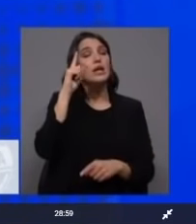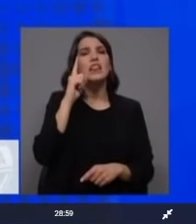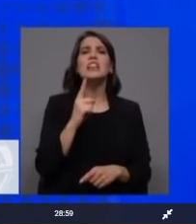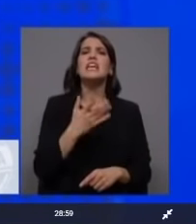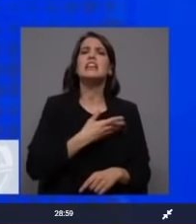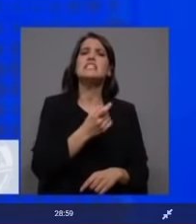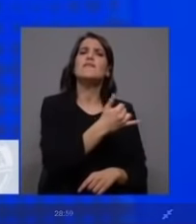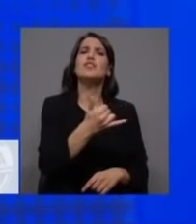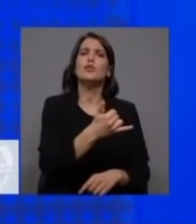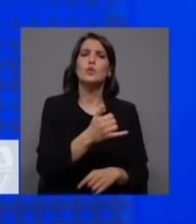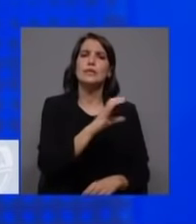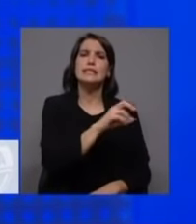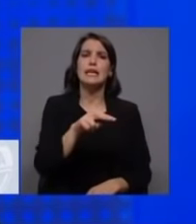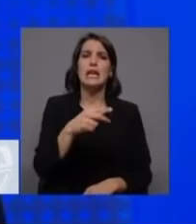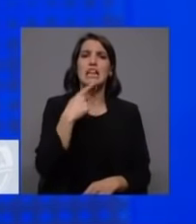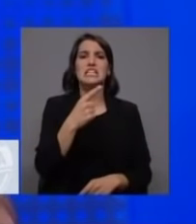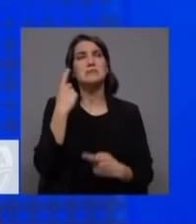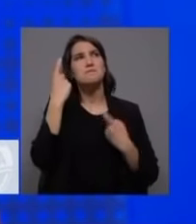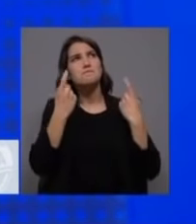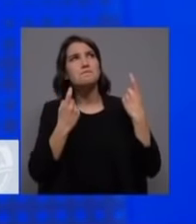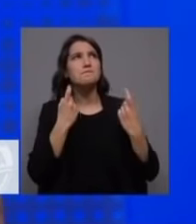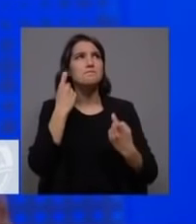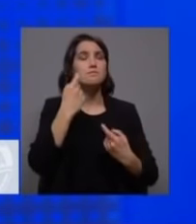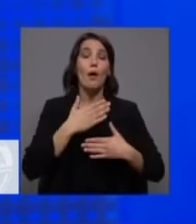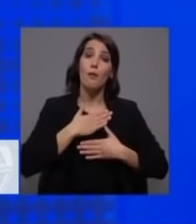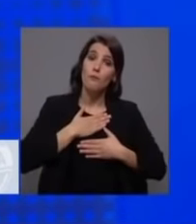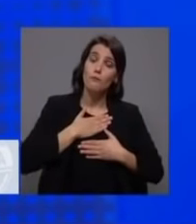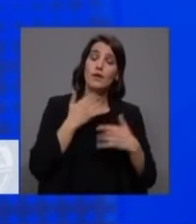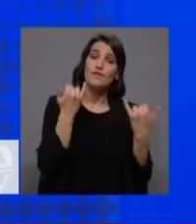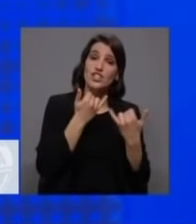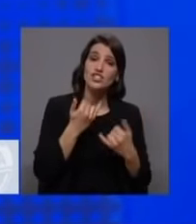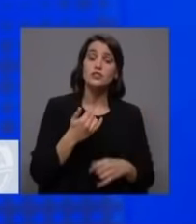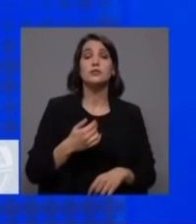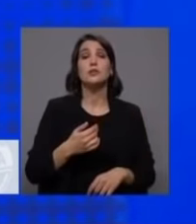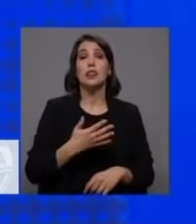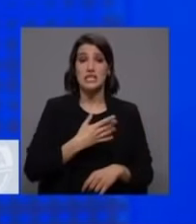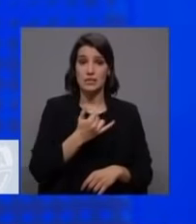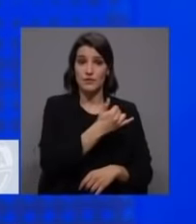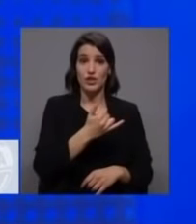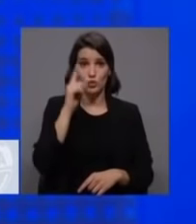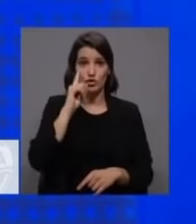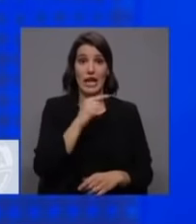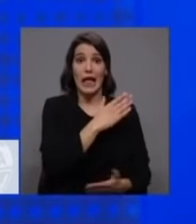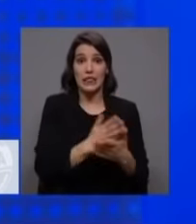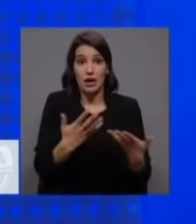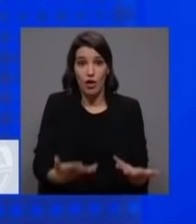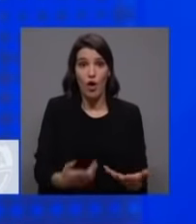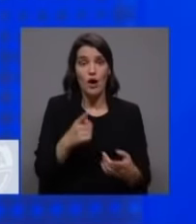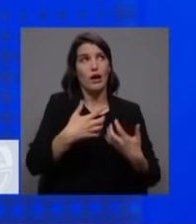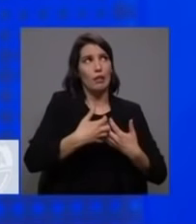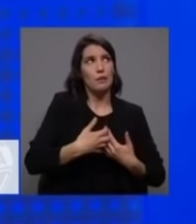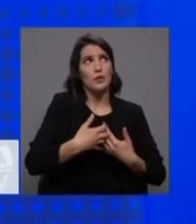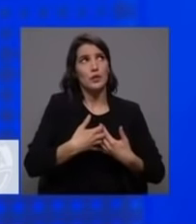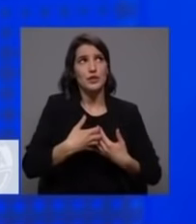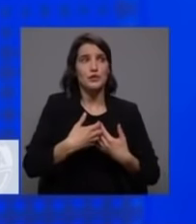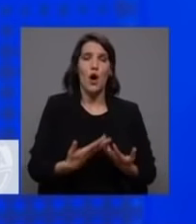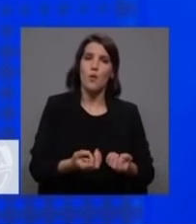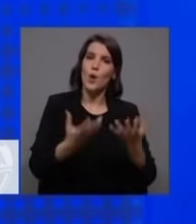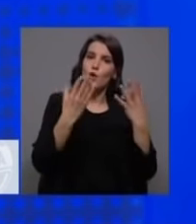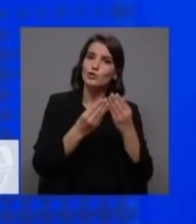ACM disse que tava é que assinar e fico muito feliz de 22 dezembro até agora finalmente tem ultrapassado as suas dívidas suas